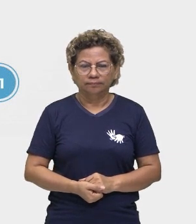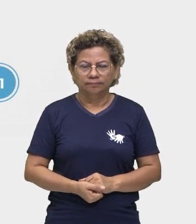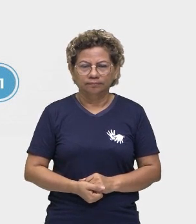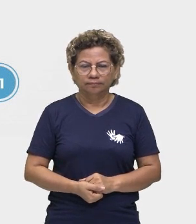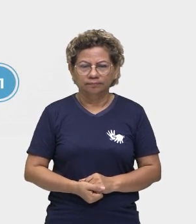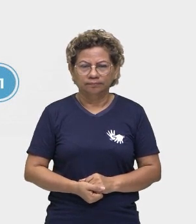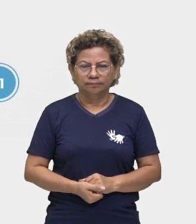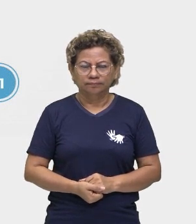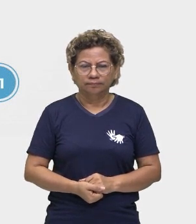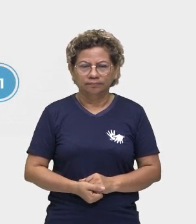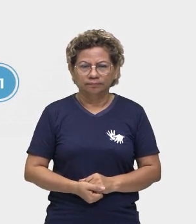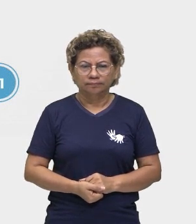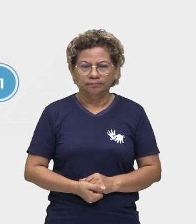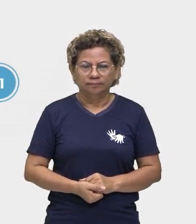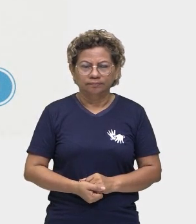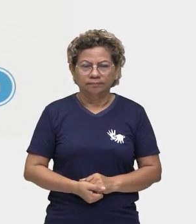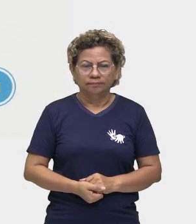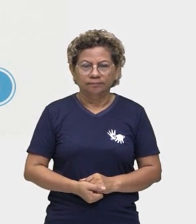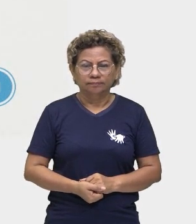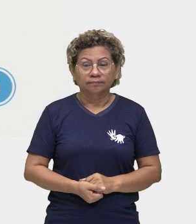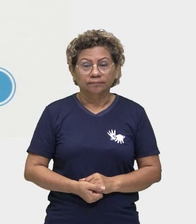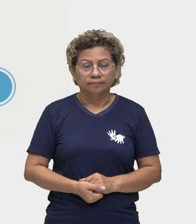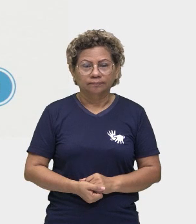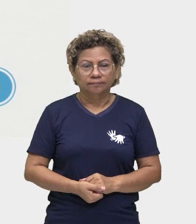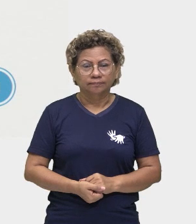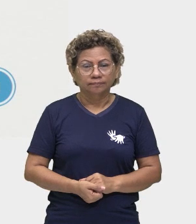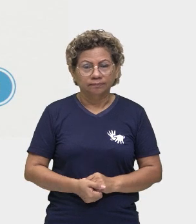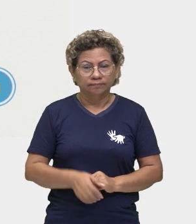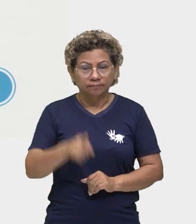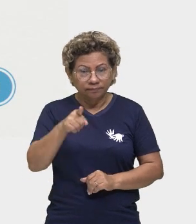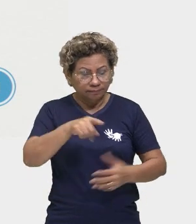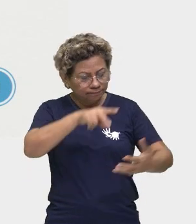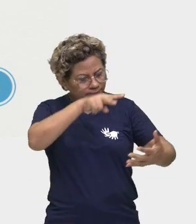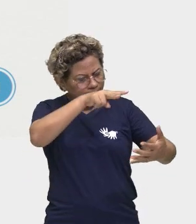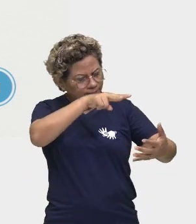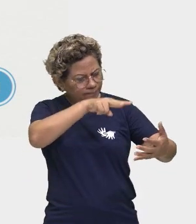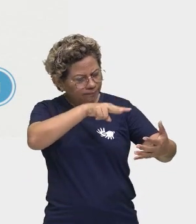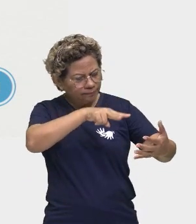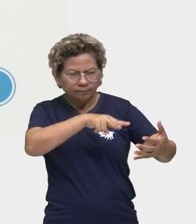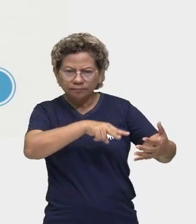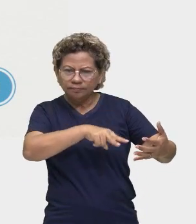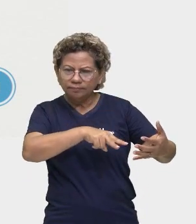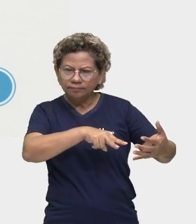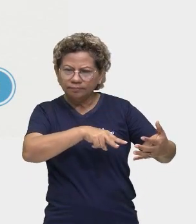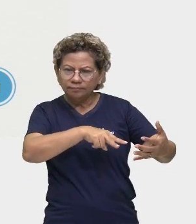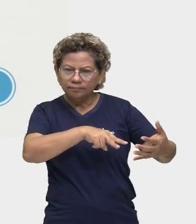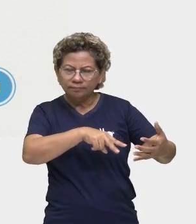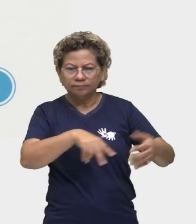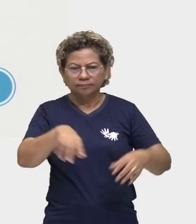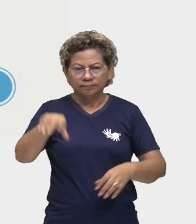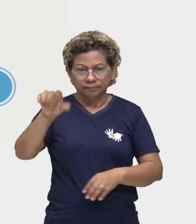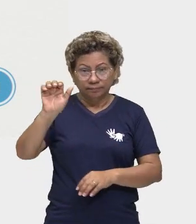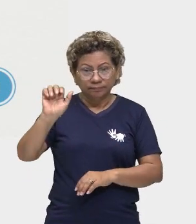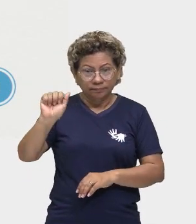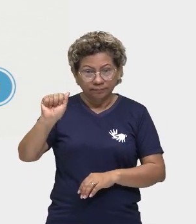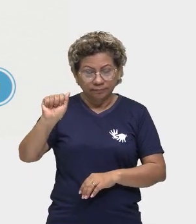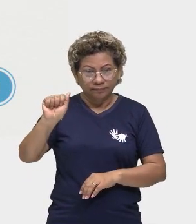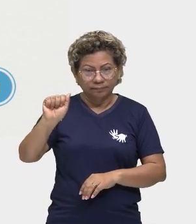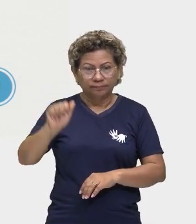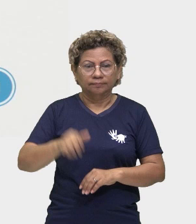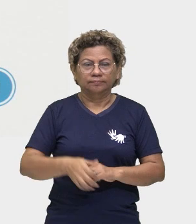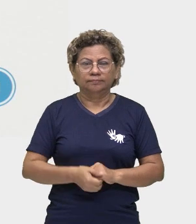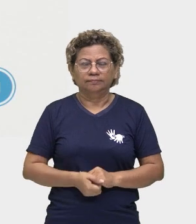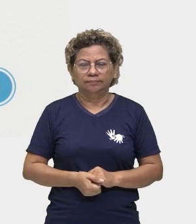Então, temos na nossa letra A. Um polígono é chamado de convexo quando, dados os pontos A e B, em seu interior existe